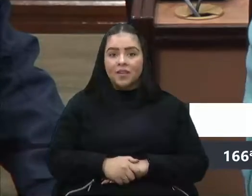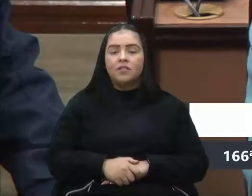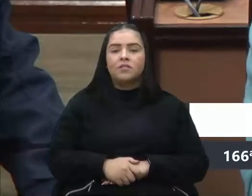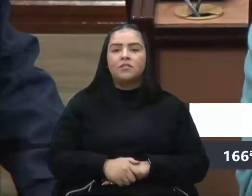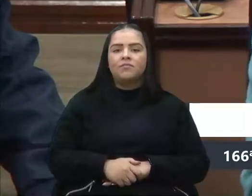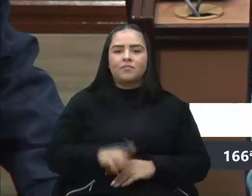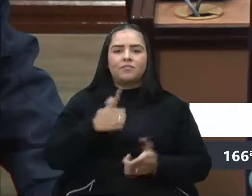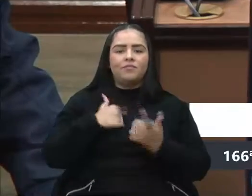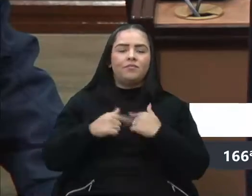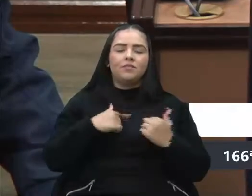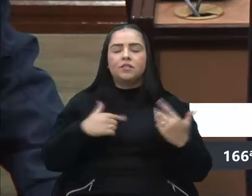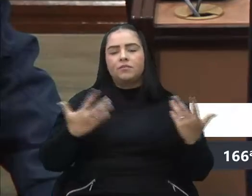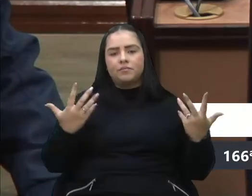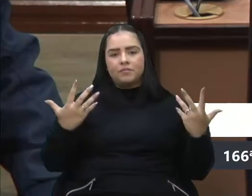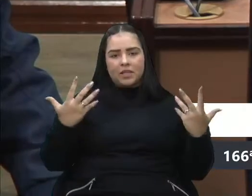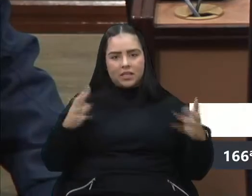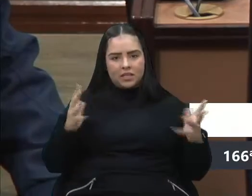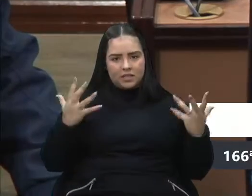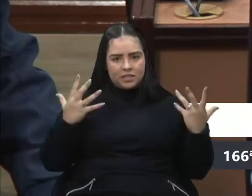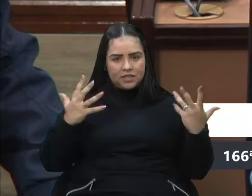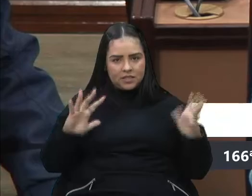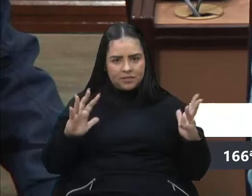muito parabenizar, assim, pela